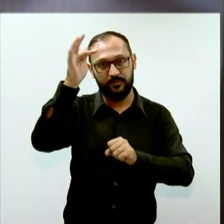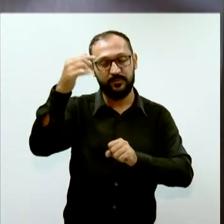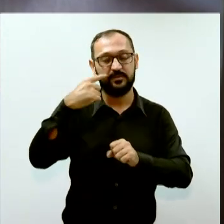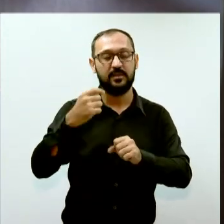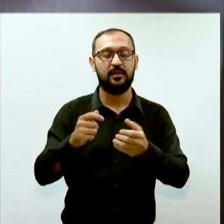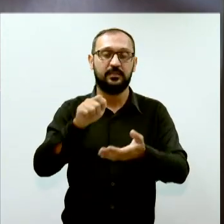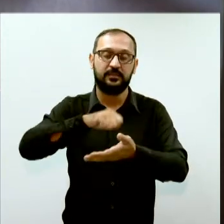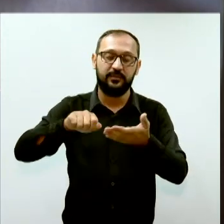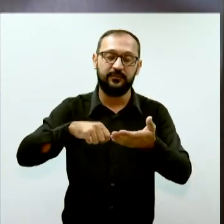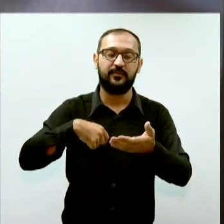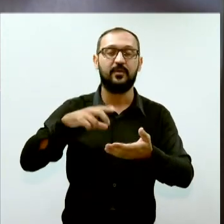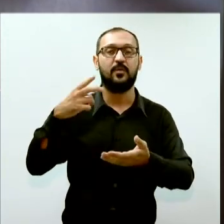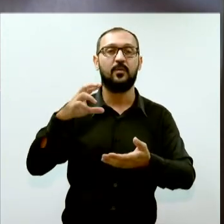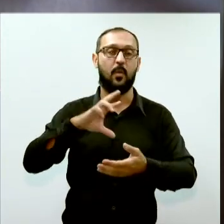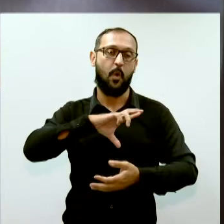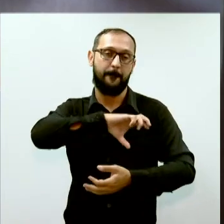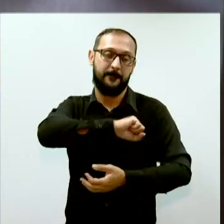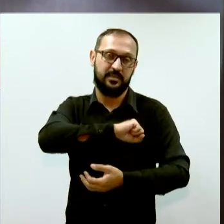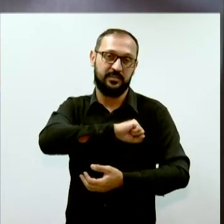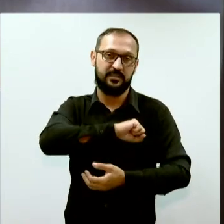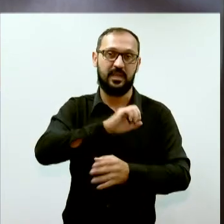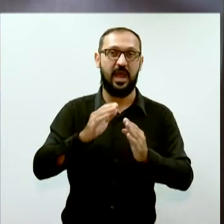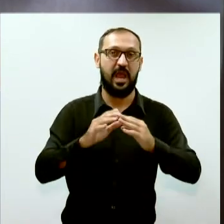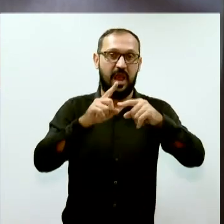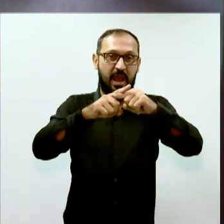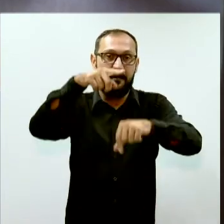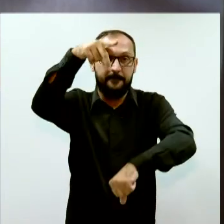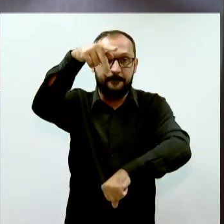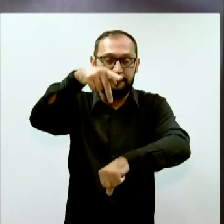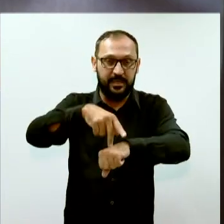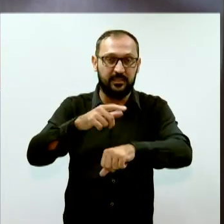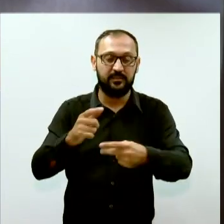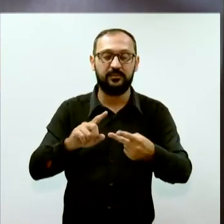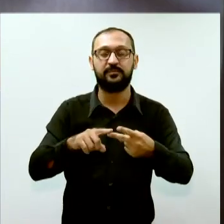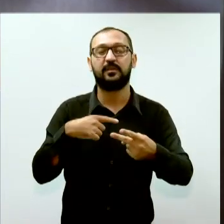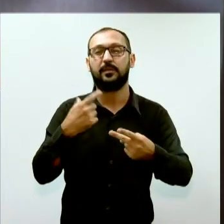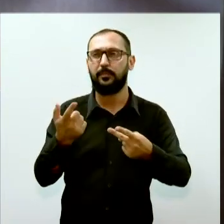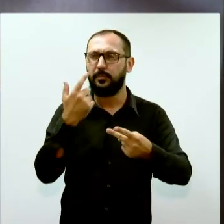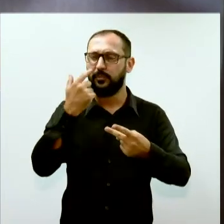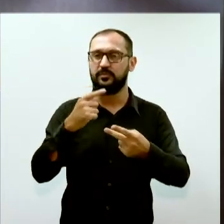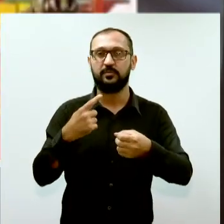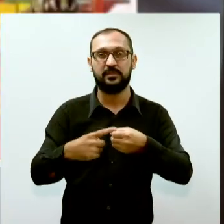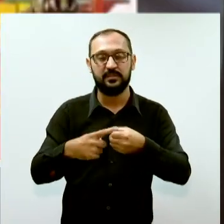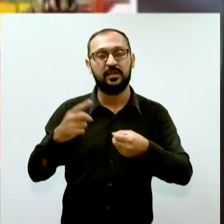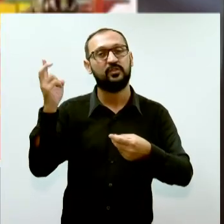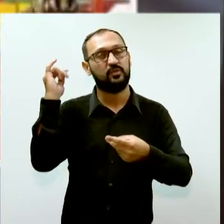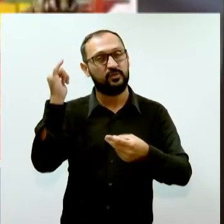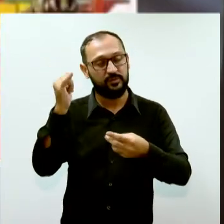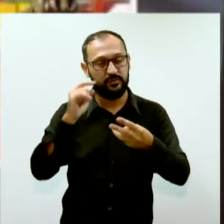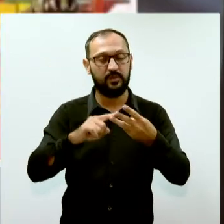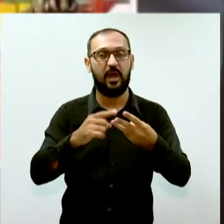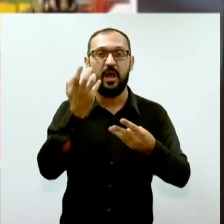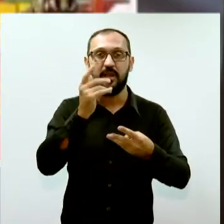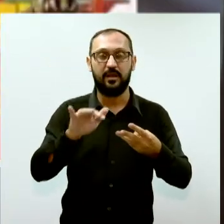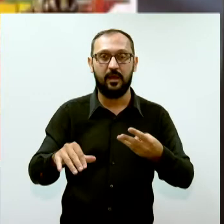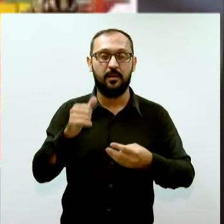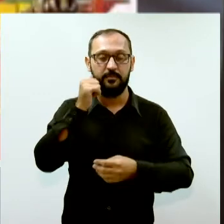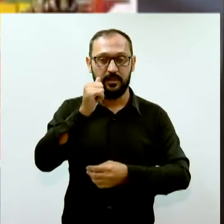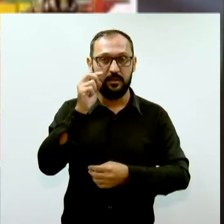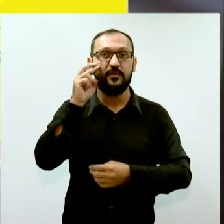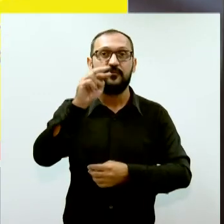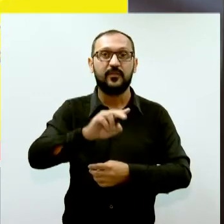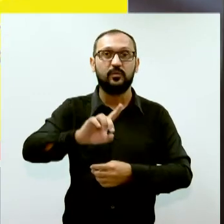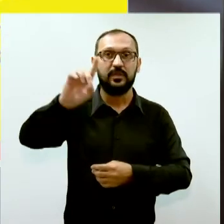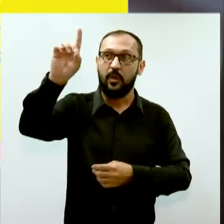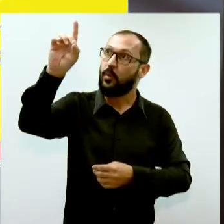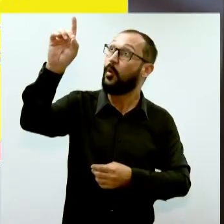romance A Igreja de Pedra, o seu primeiro livro, né? De lá para cá publicou Cidade Dormitório, que é de contos, o infantil A